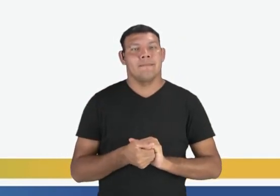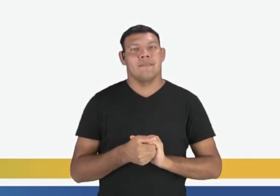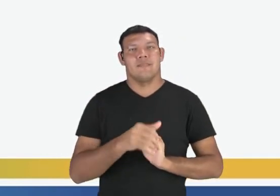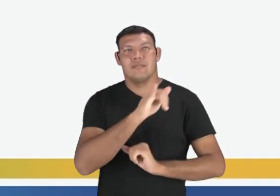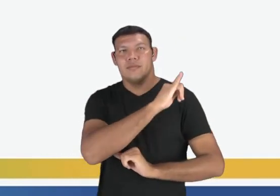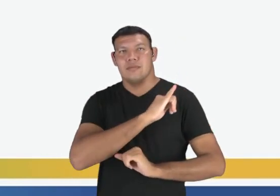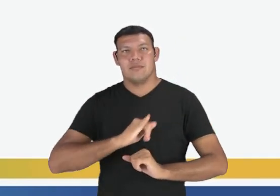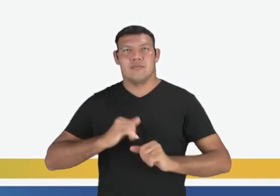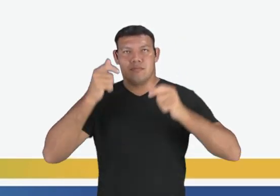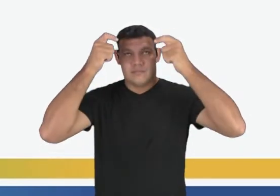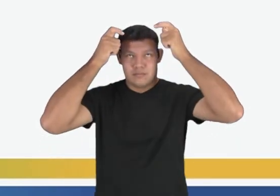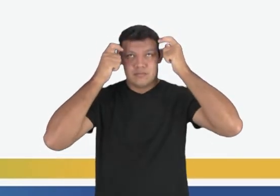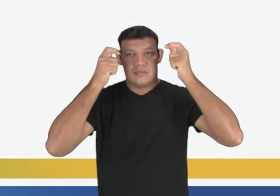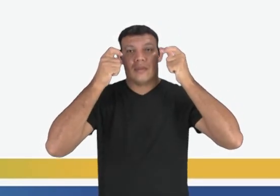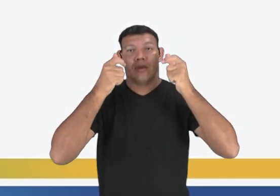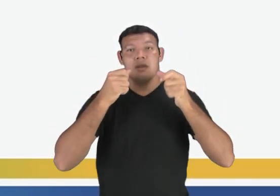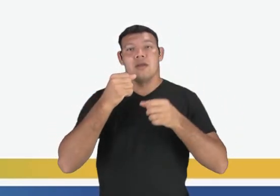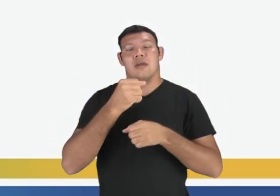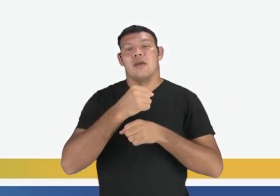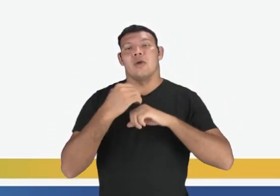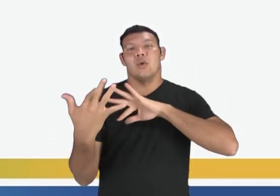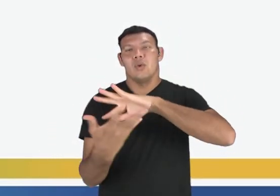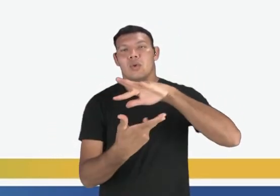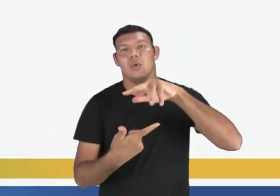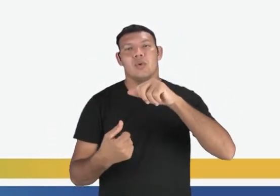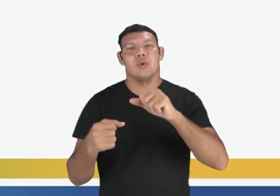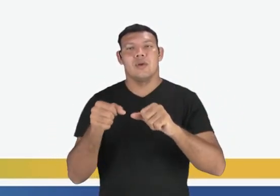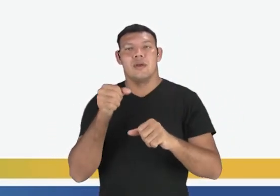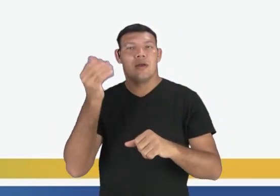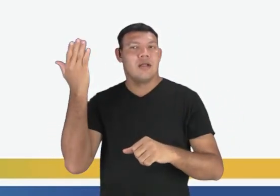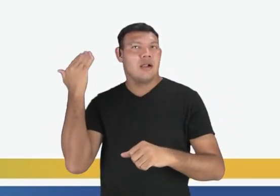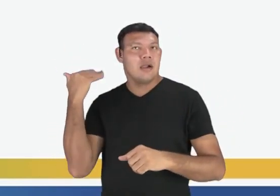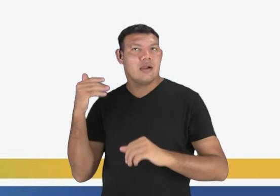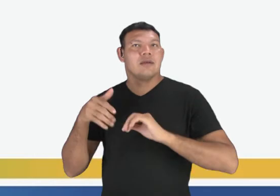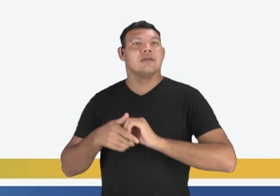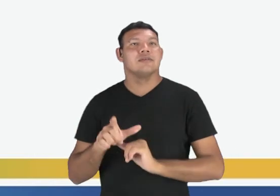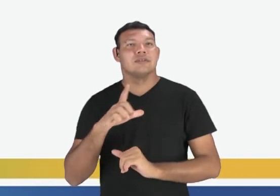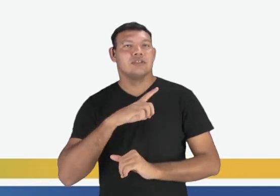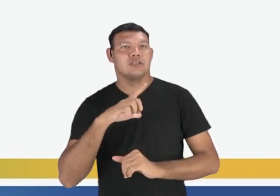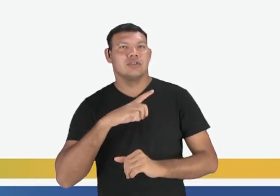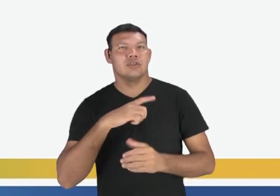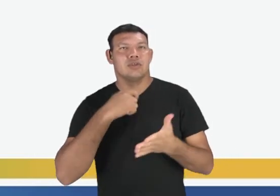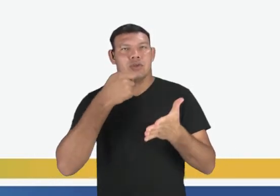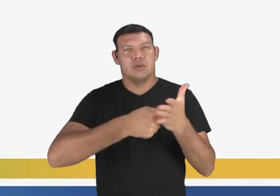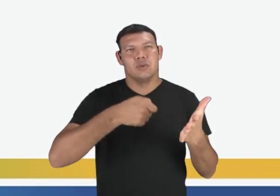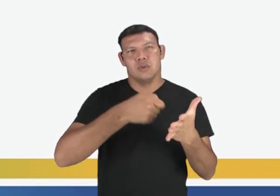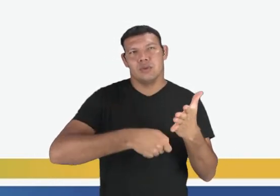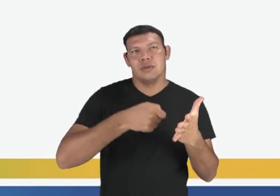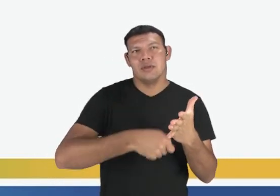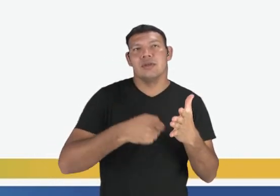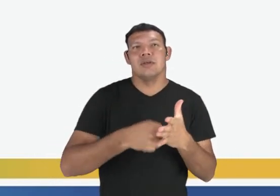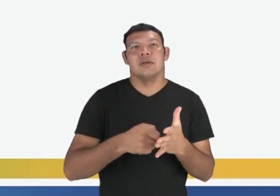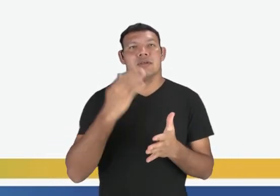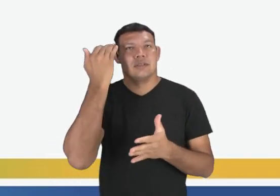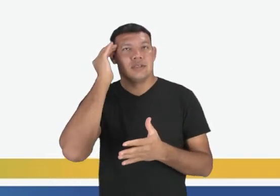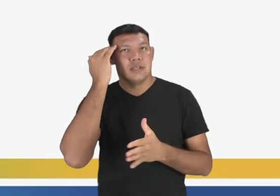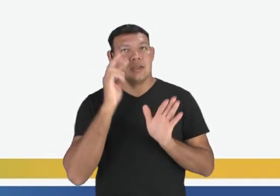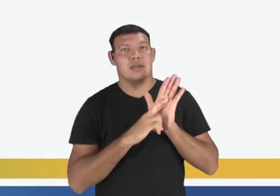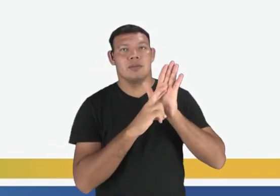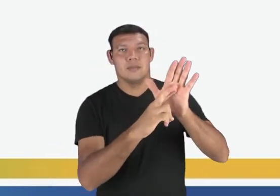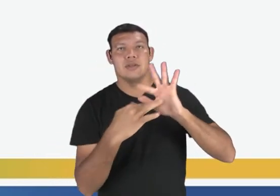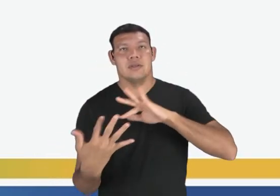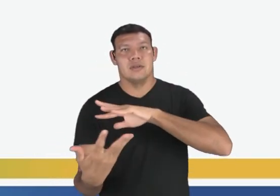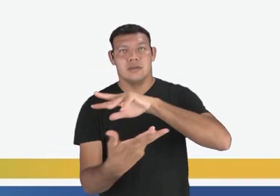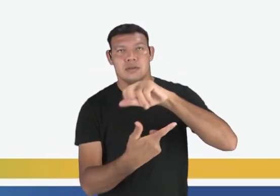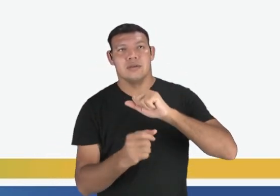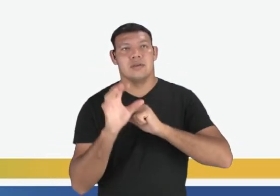Babilônico, no mundo antigo, já havia esforços para compreender e representar o mundo na região dos rios Tigres e Eufrates.